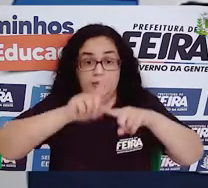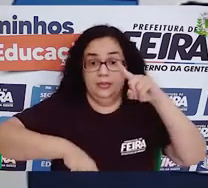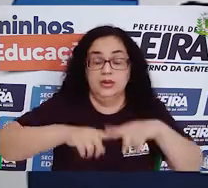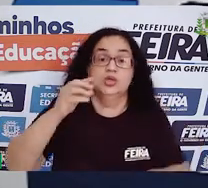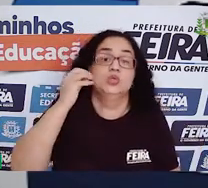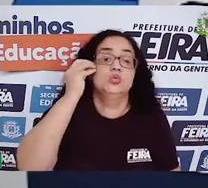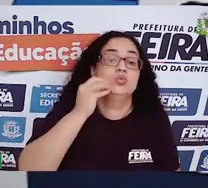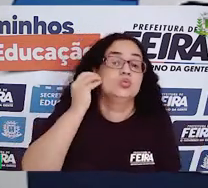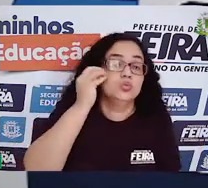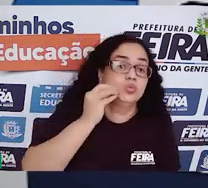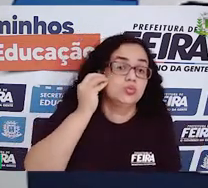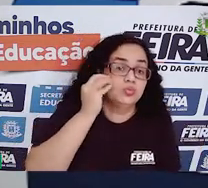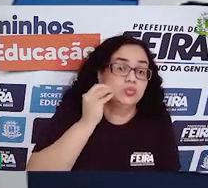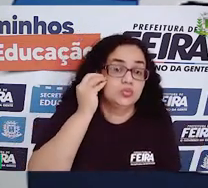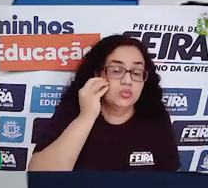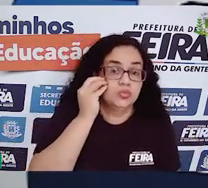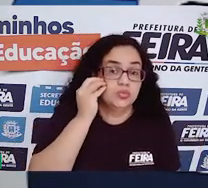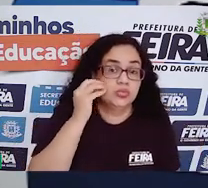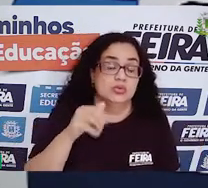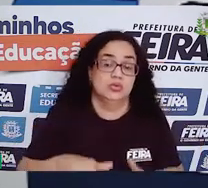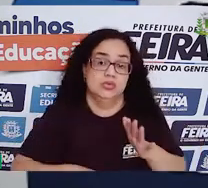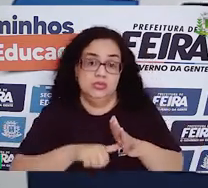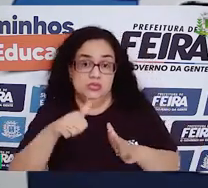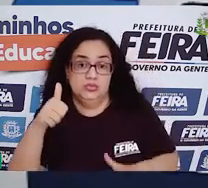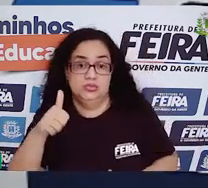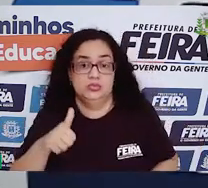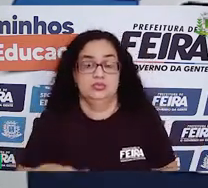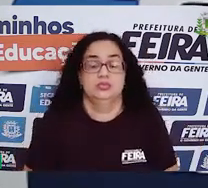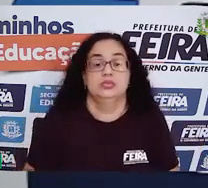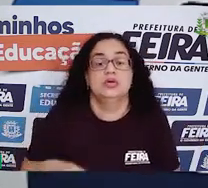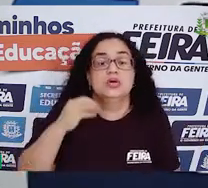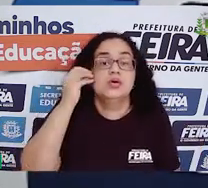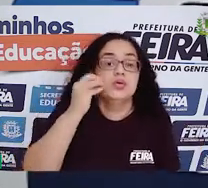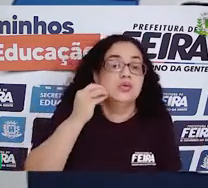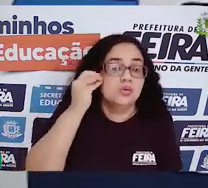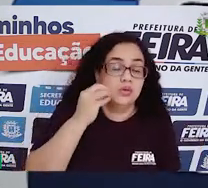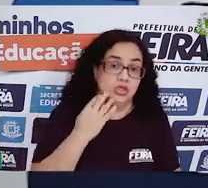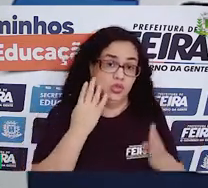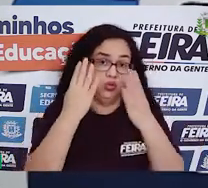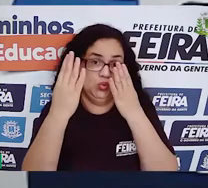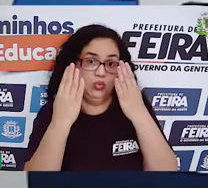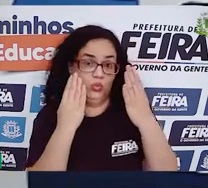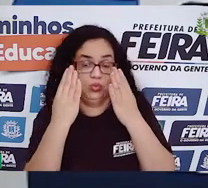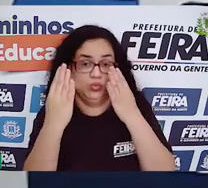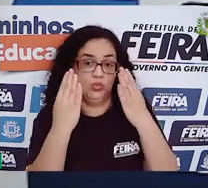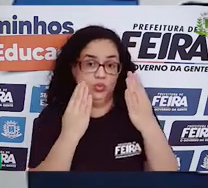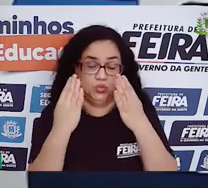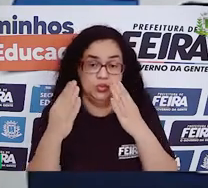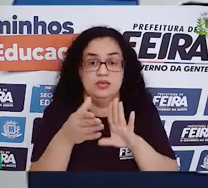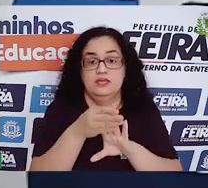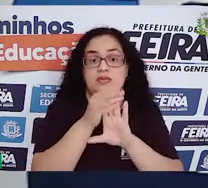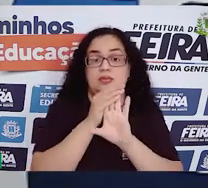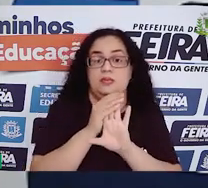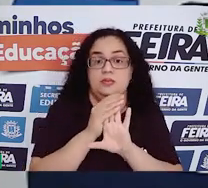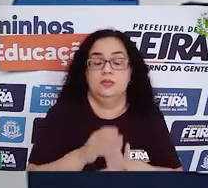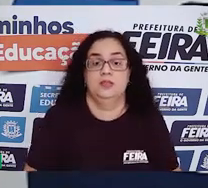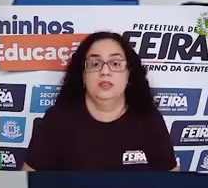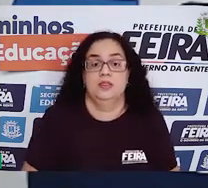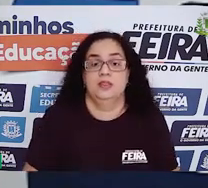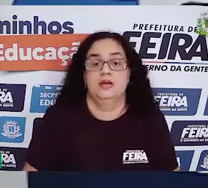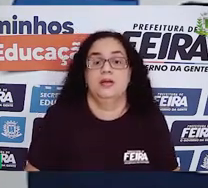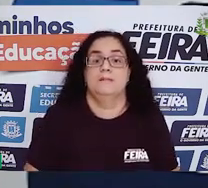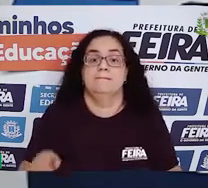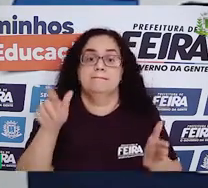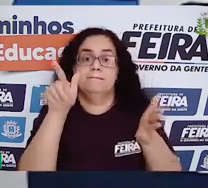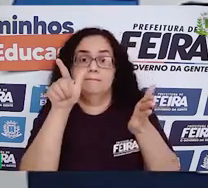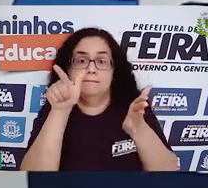vai experimentar, ou os primeiros materiais que a gente vai fazer aí a comparação, né, de flexibilidade, é o